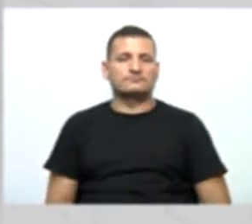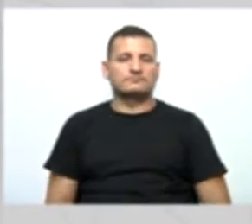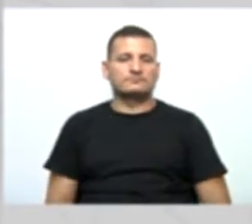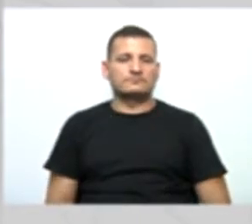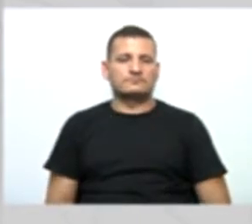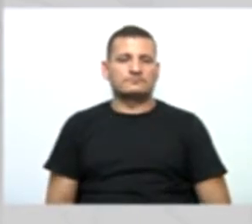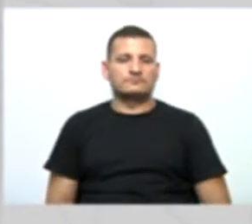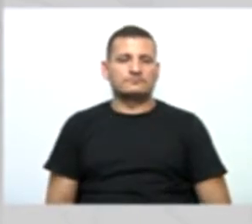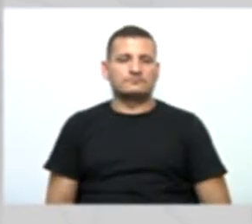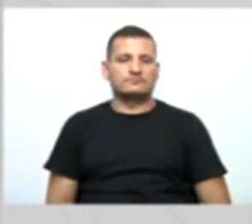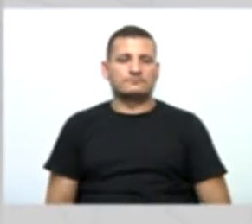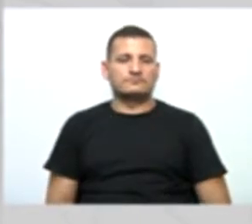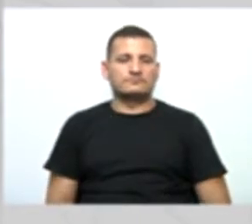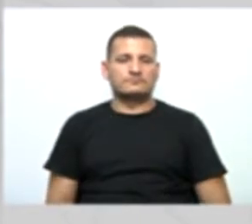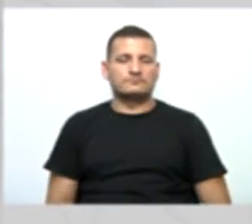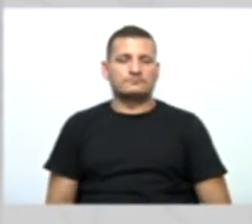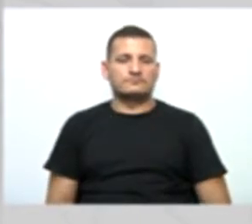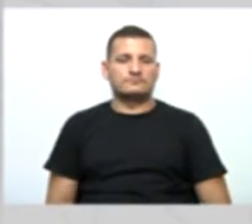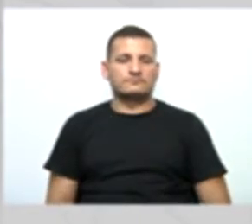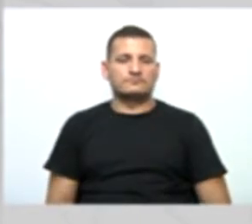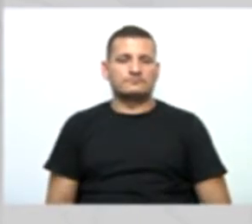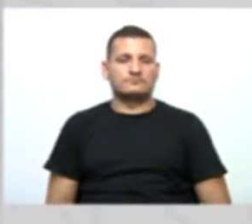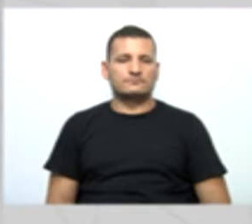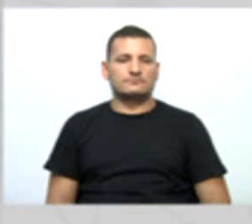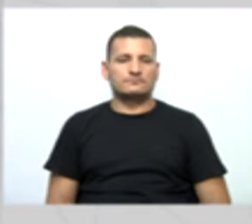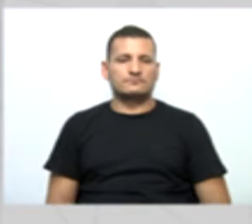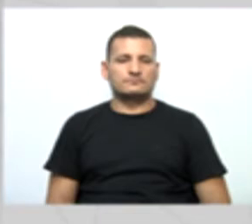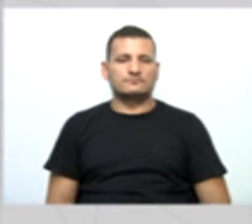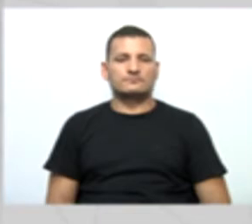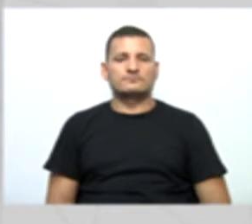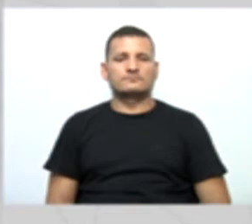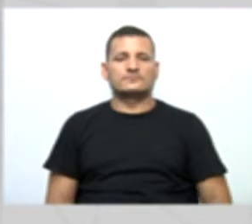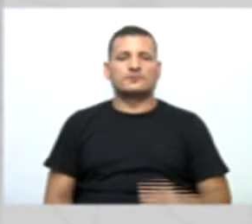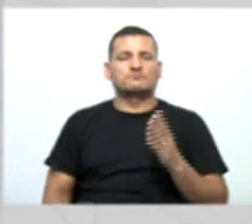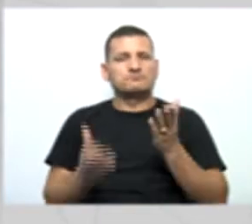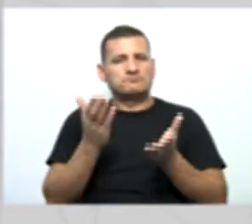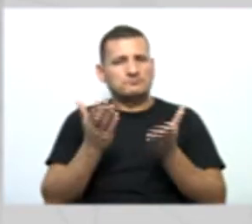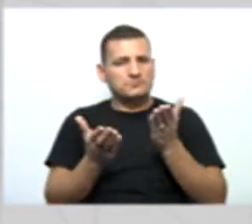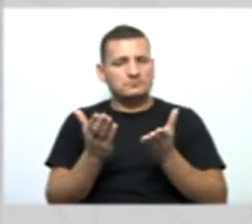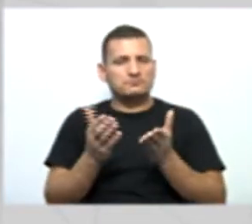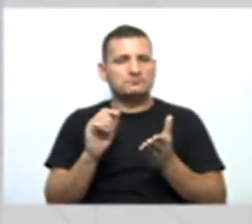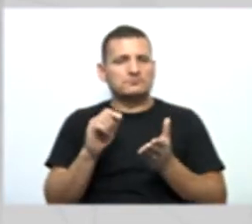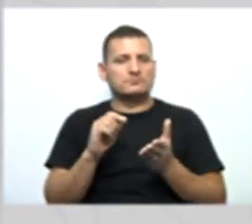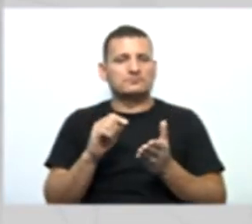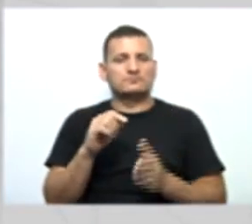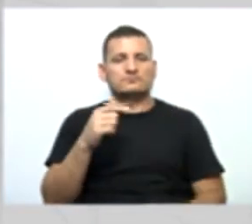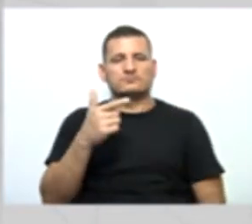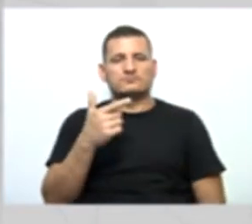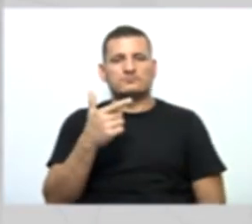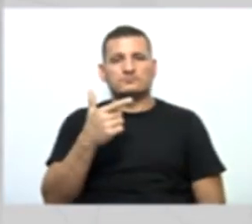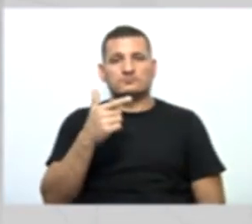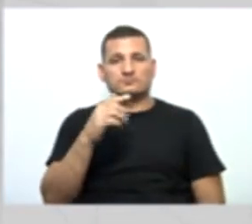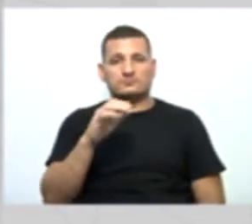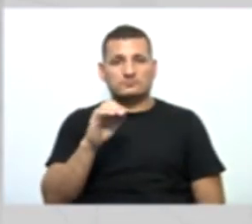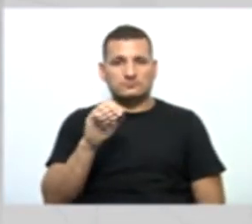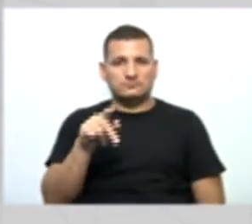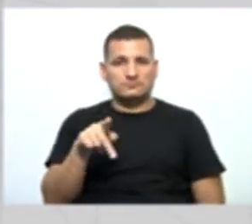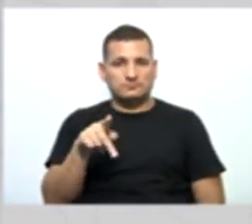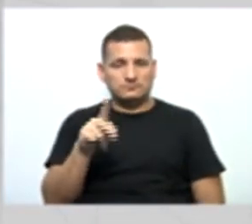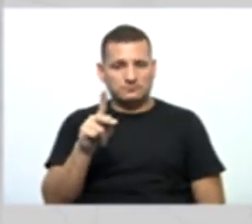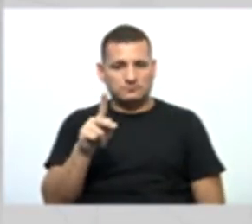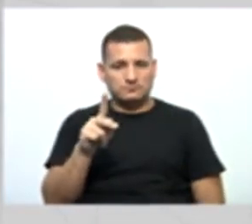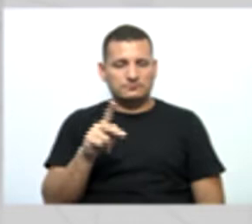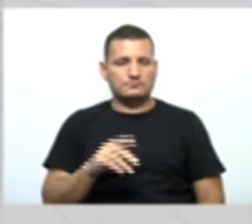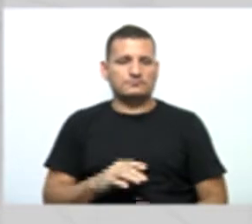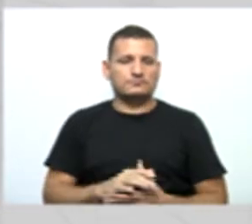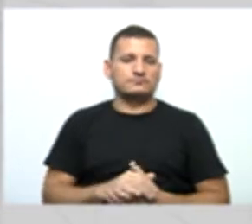O peso da minha cadeira pode ser o quê? Vamos colocar aqui 20 quilos? Pode ser 20 quilos. O preço dessa